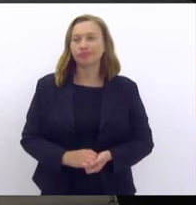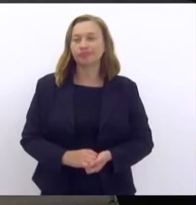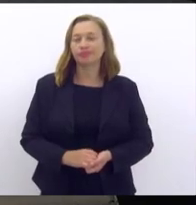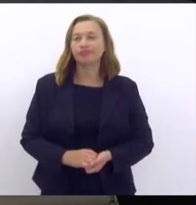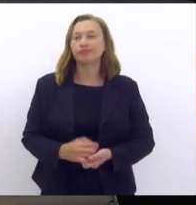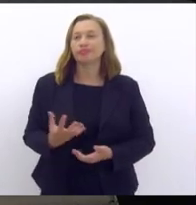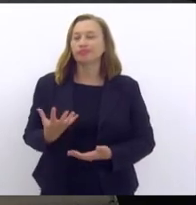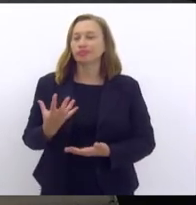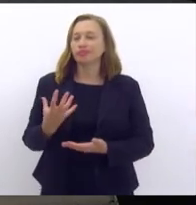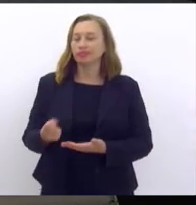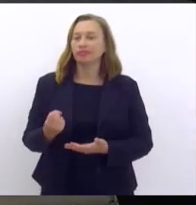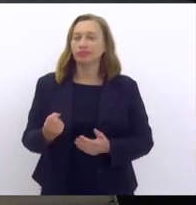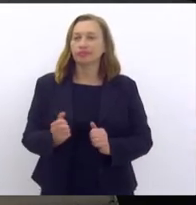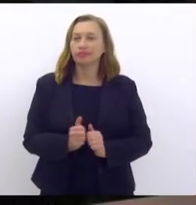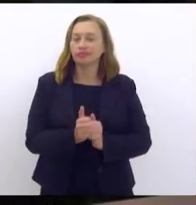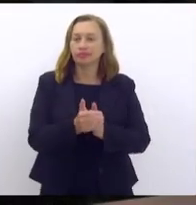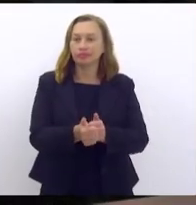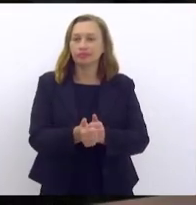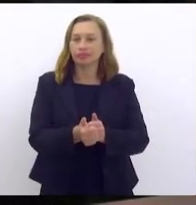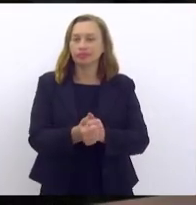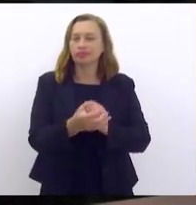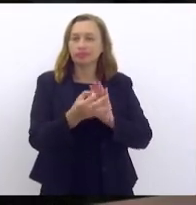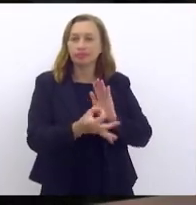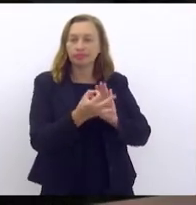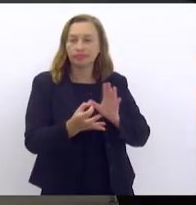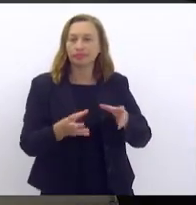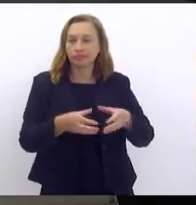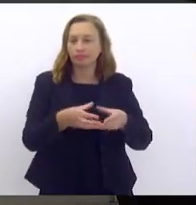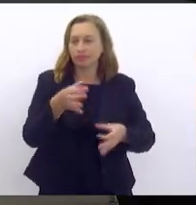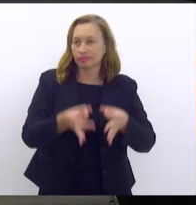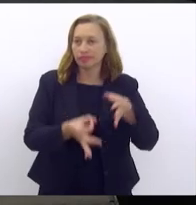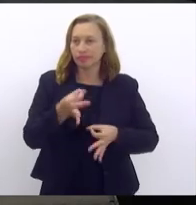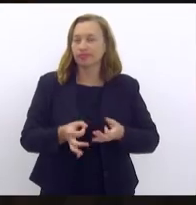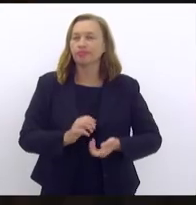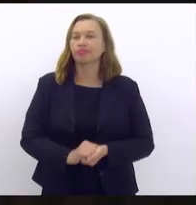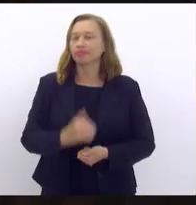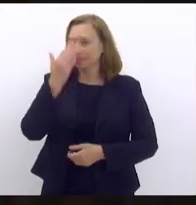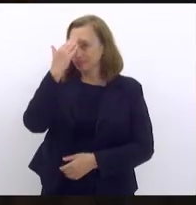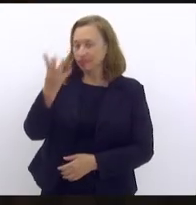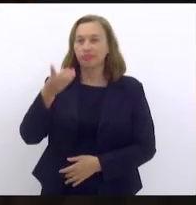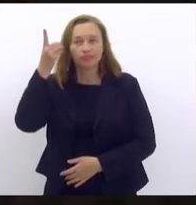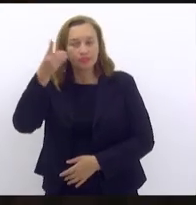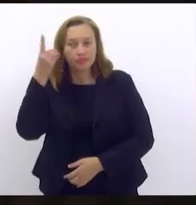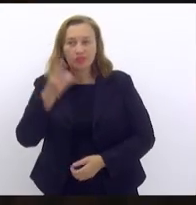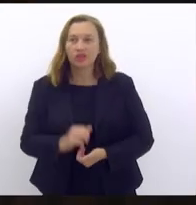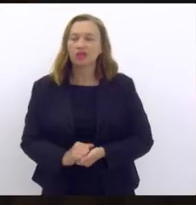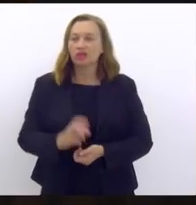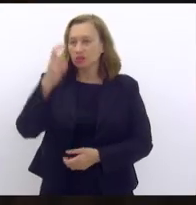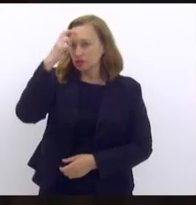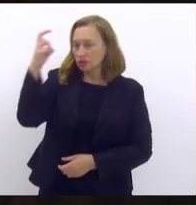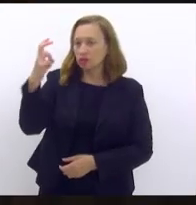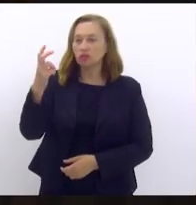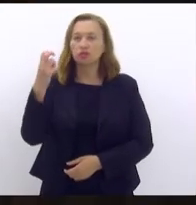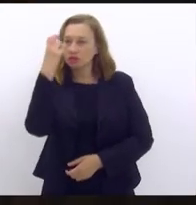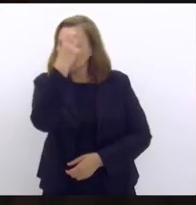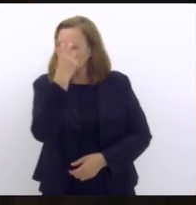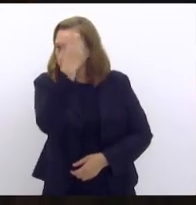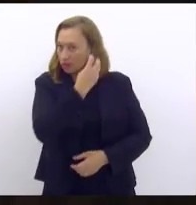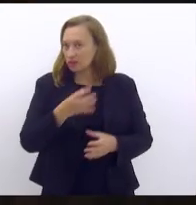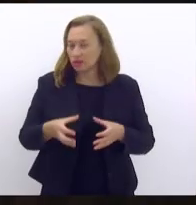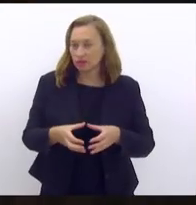Favorável, senhor presidente, seguindo o parecer do CCJ. Muito obrigado, deputado. De Cultura, Verônica Lima.